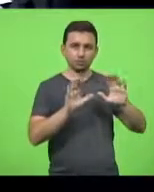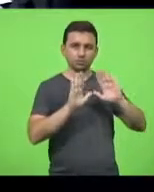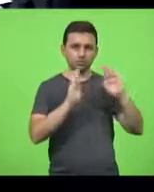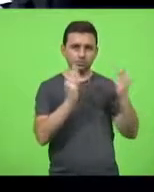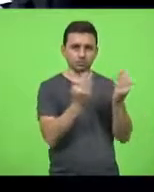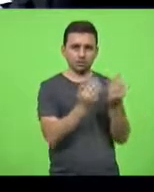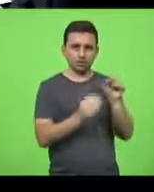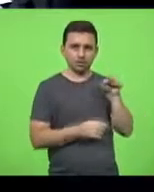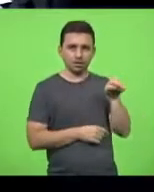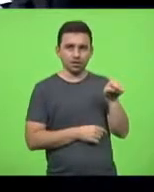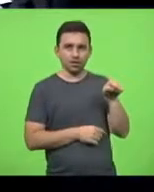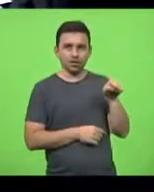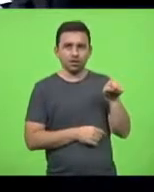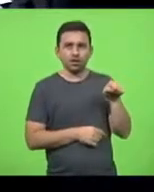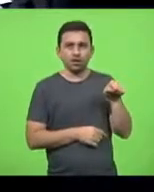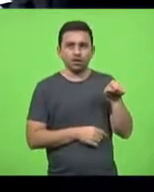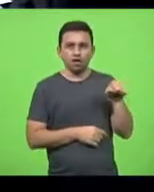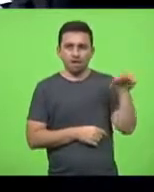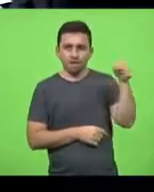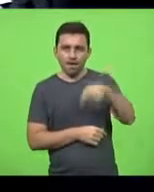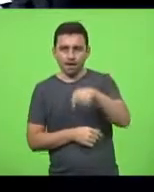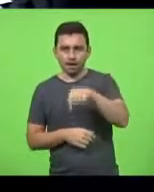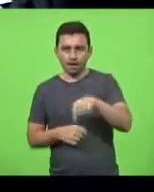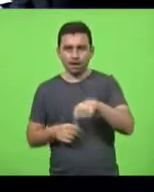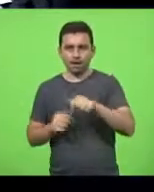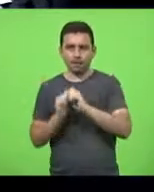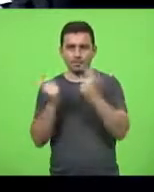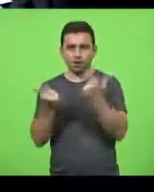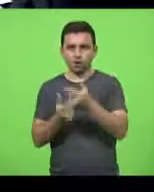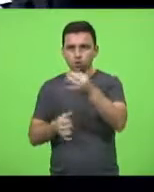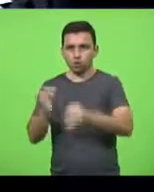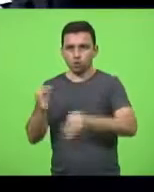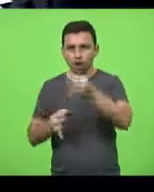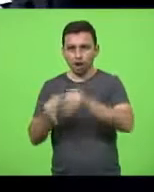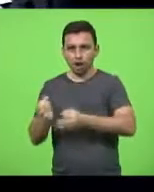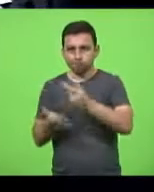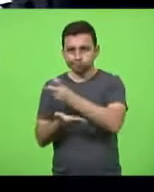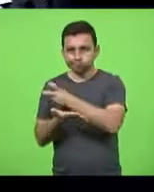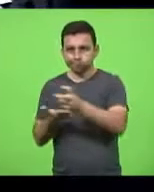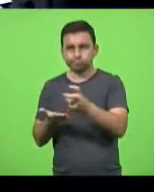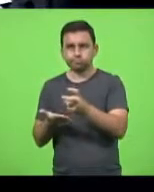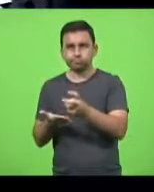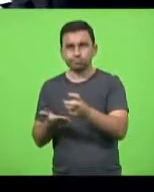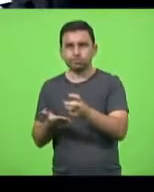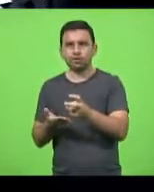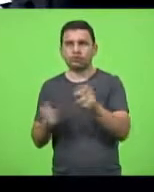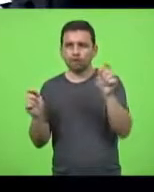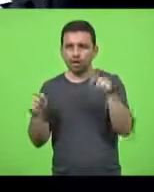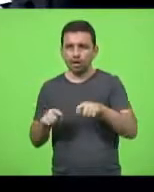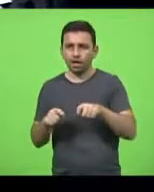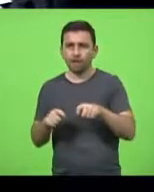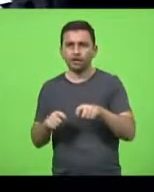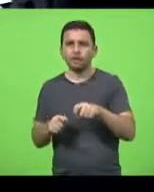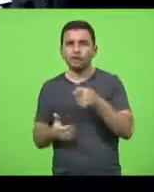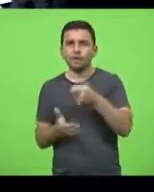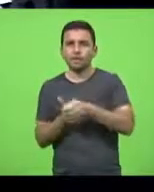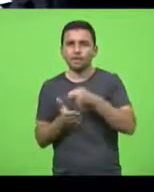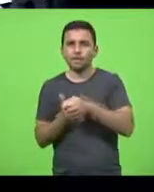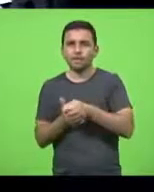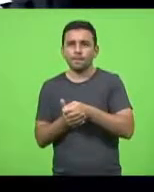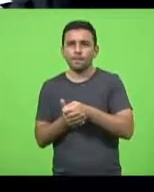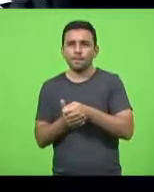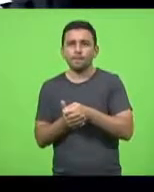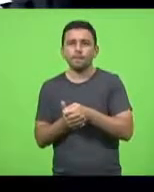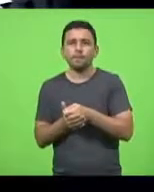cá, para essa casa, para julgar o processo de impeachment, quando a sentença